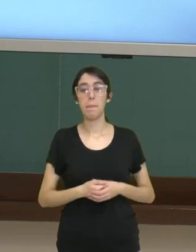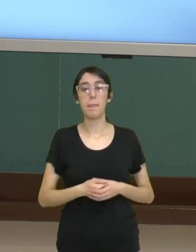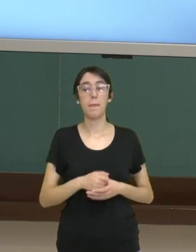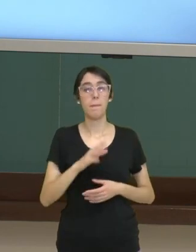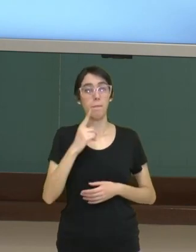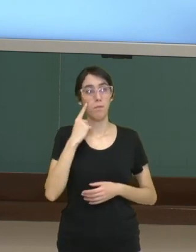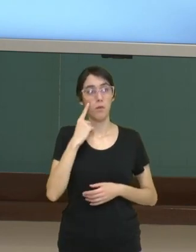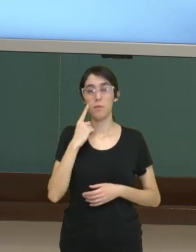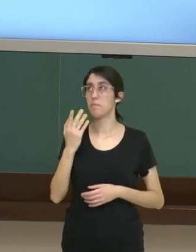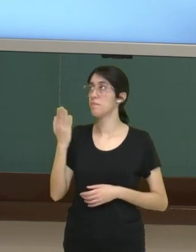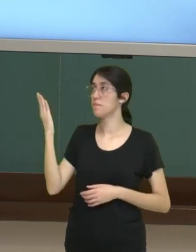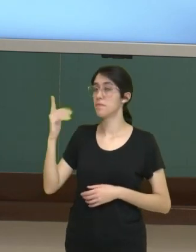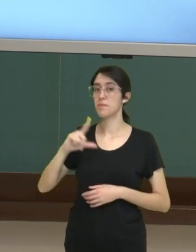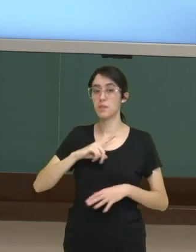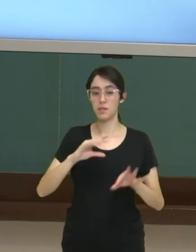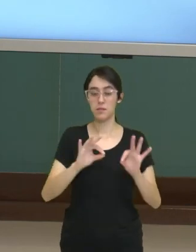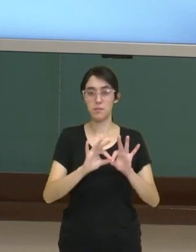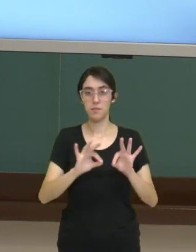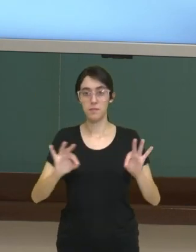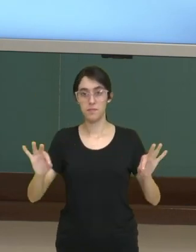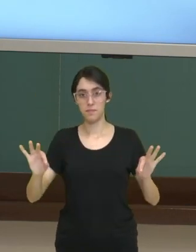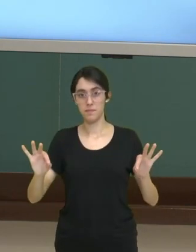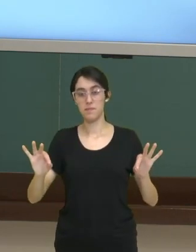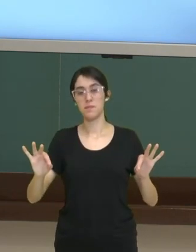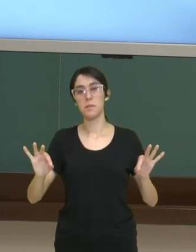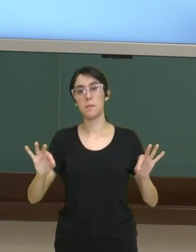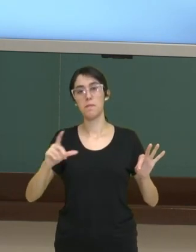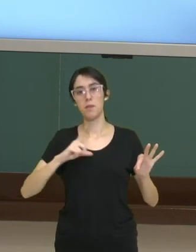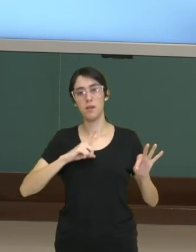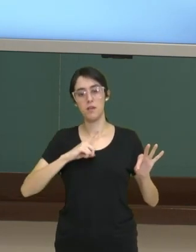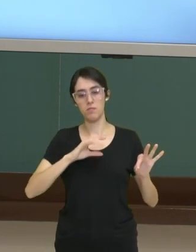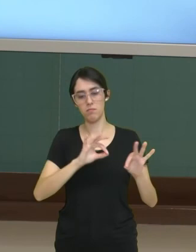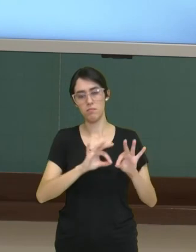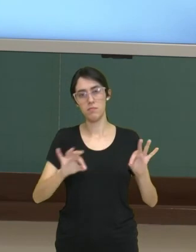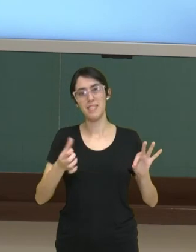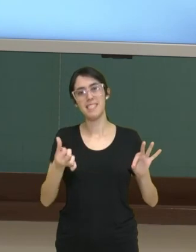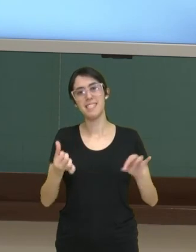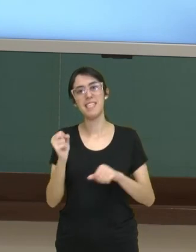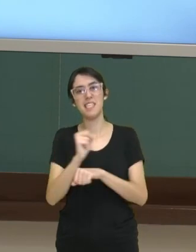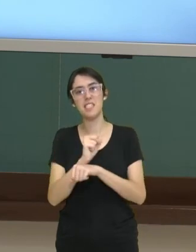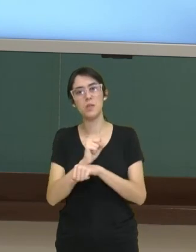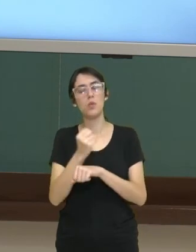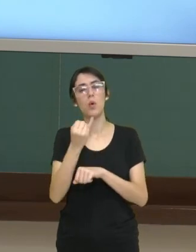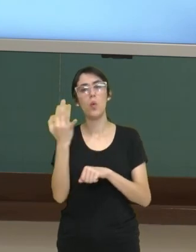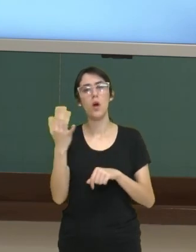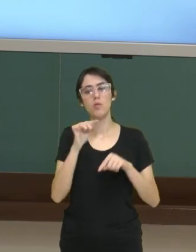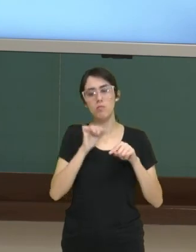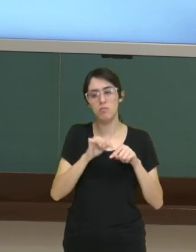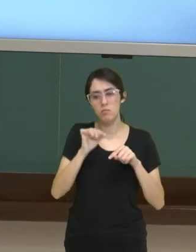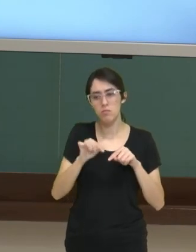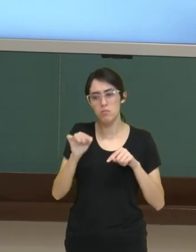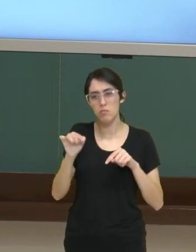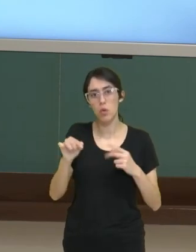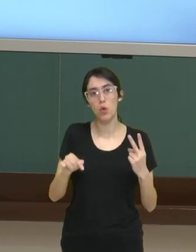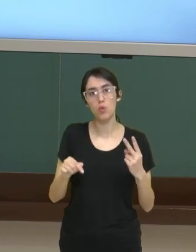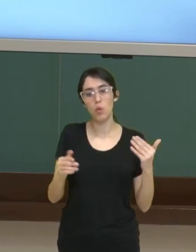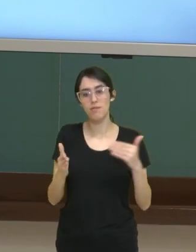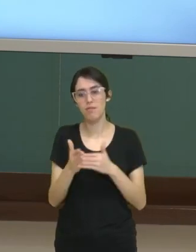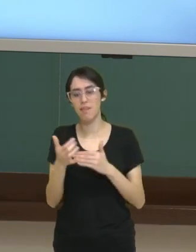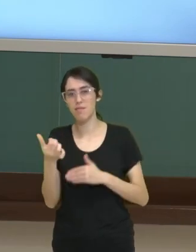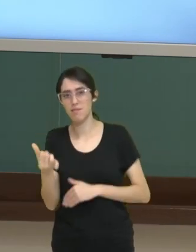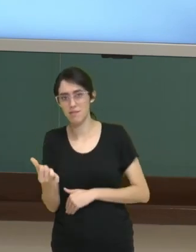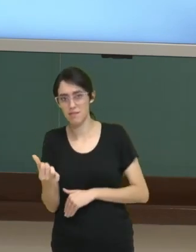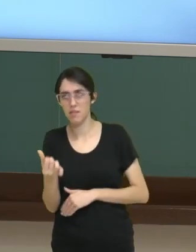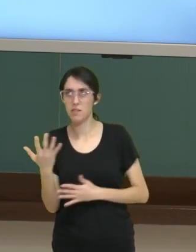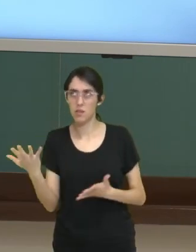aqui, ó, no eixo das abscissas aqui, nos 6 segundos, quantas unidades ele foi? Ele foi do 2 até o 6, ou seja, ele